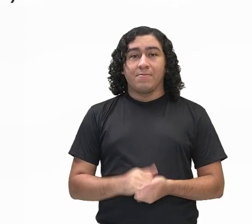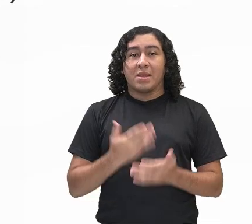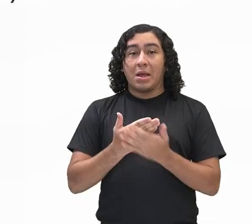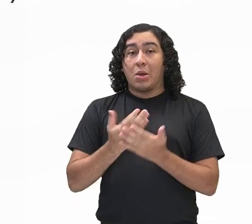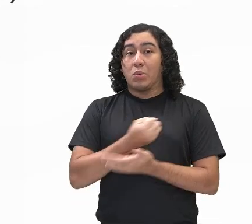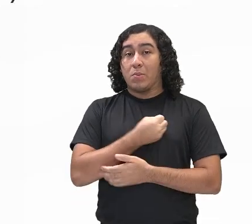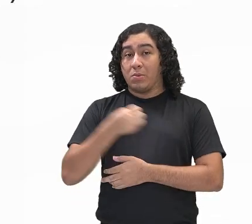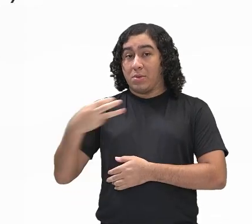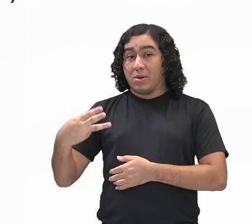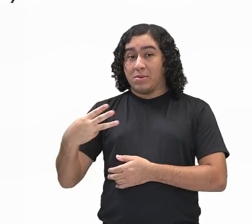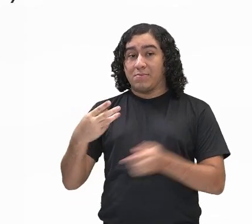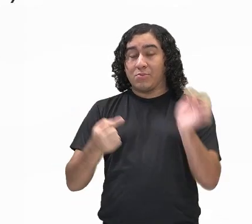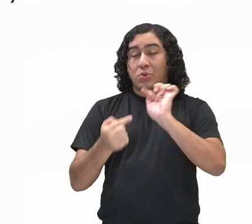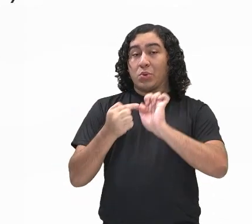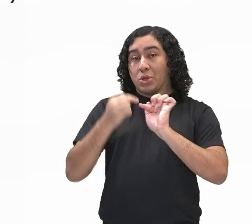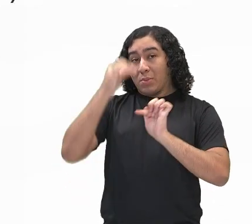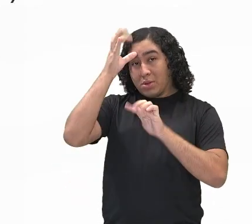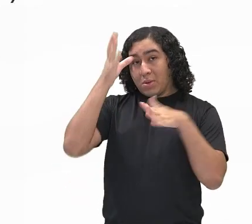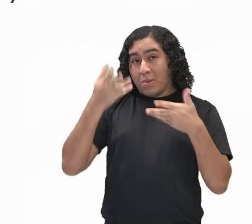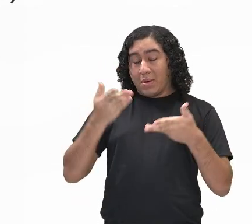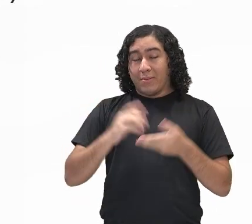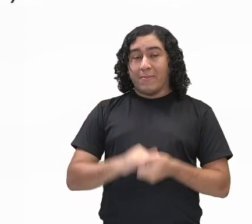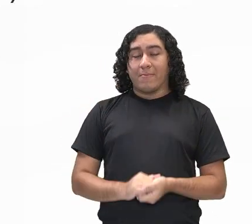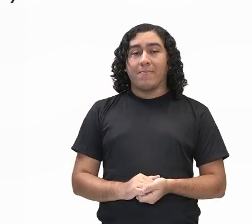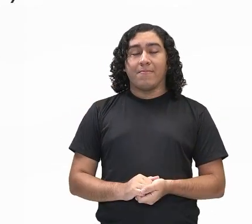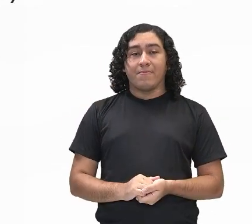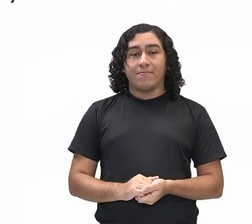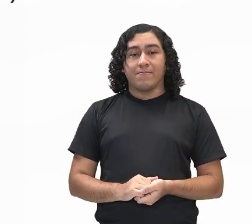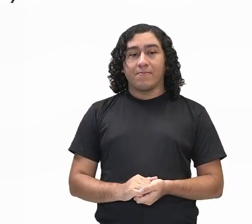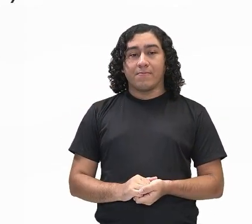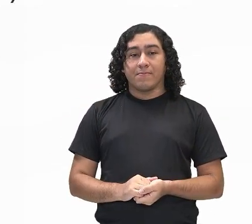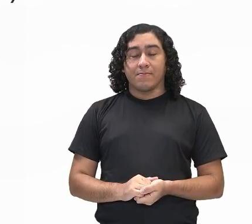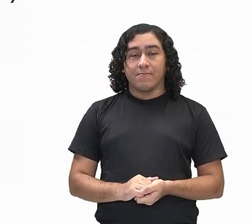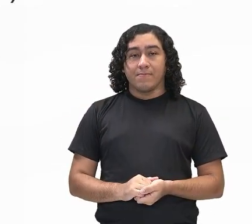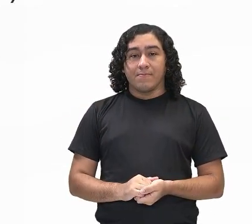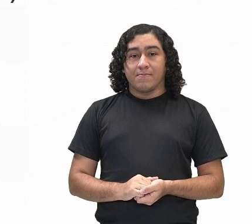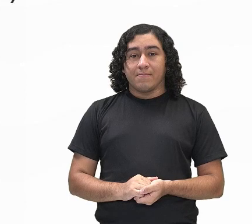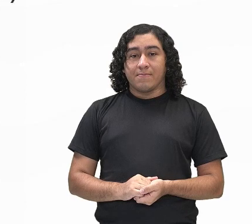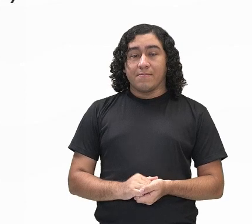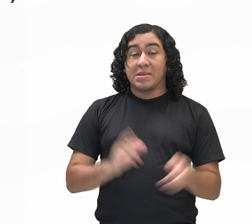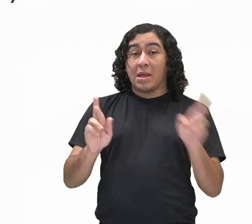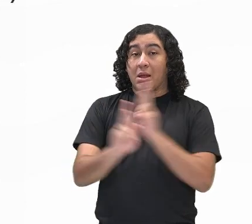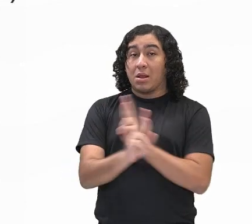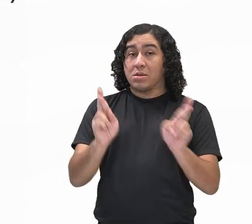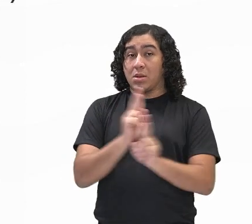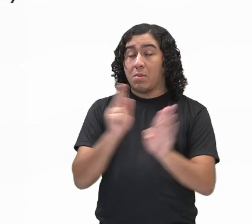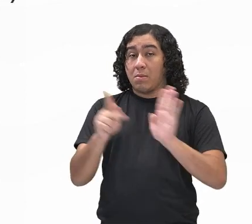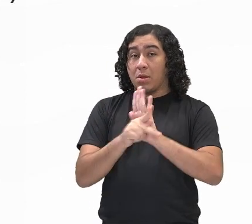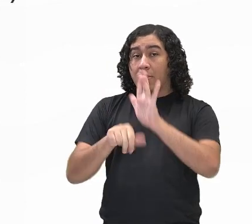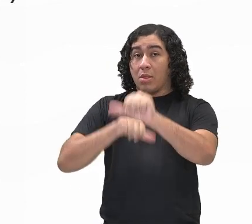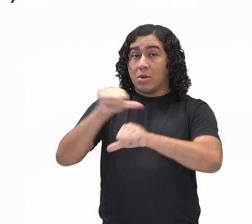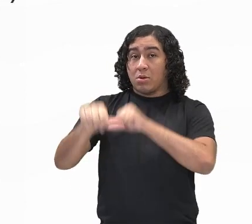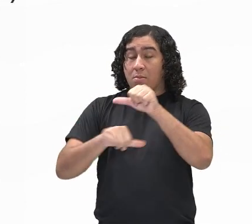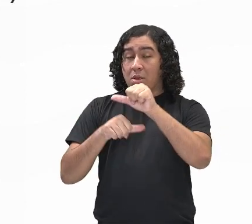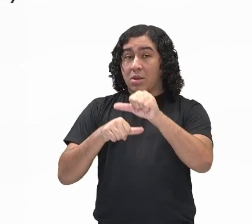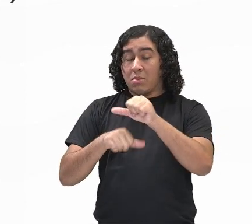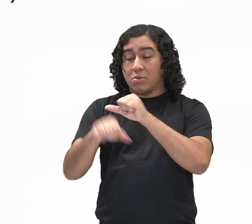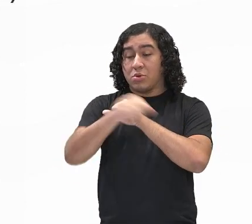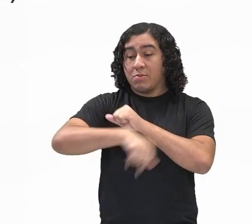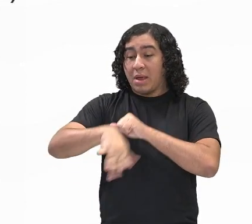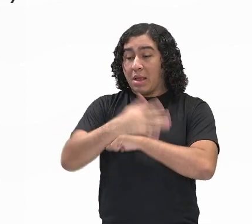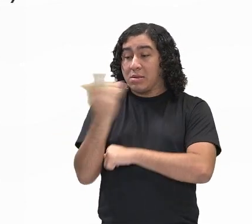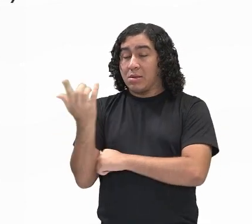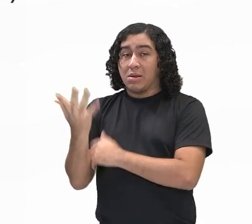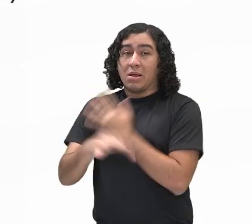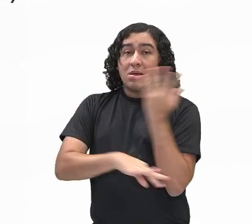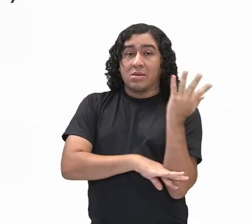3, o objeto do conhecimento são as relações de apropriação e transformação da natureza pelas